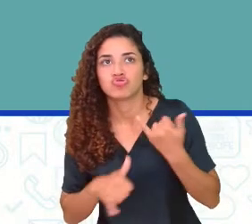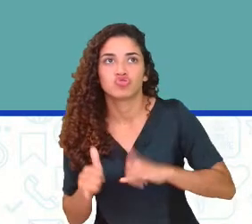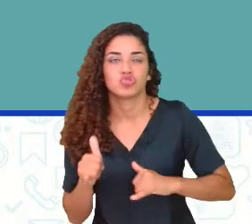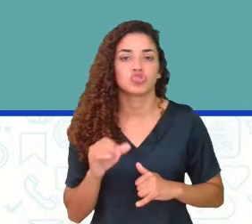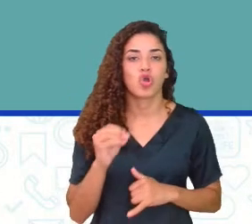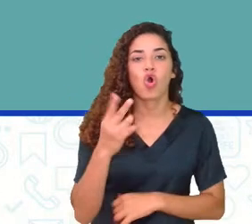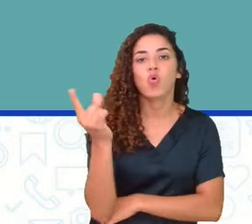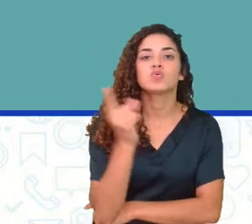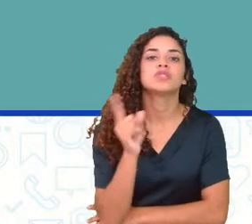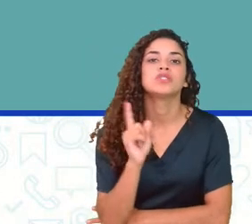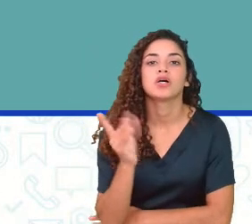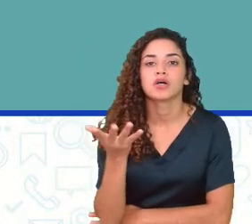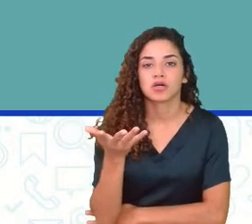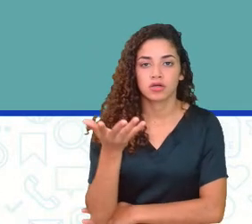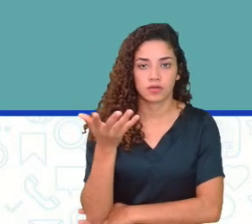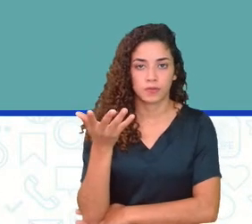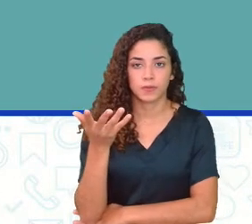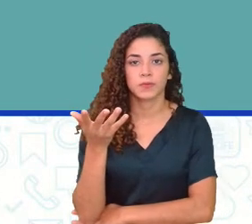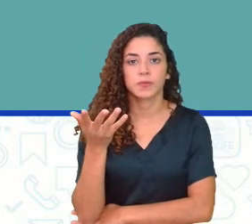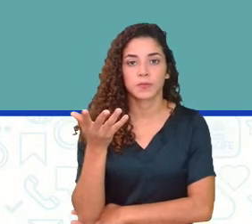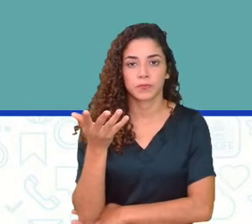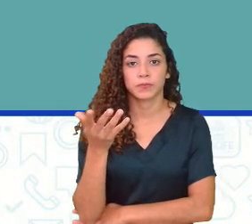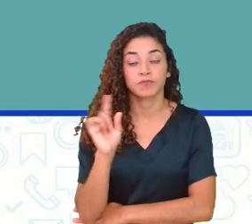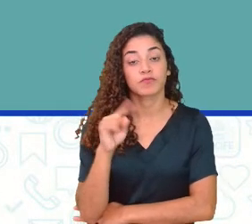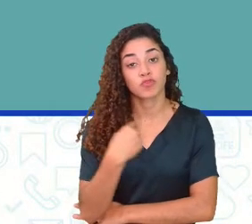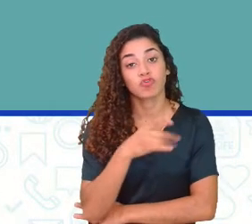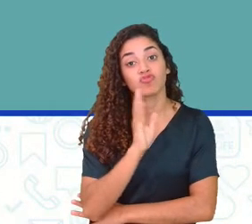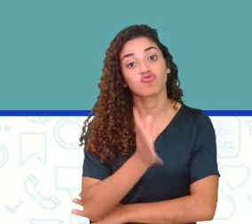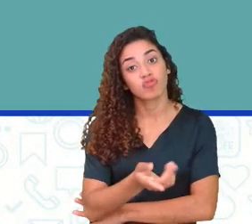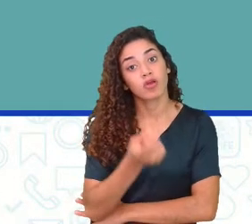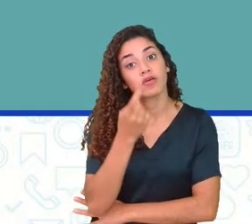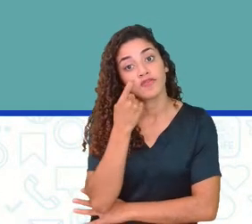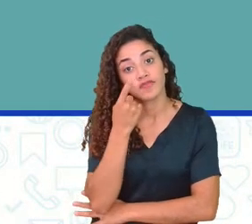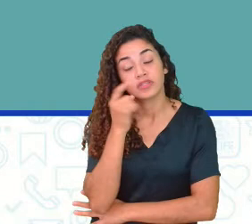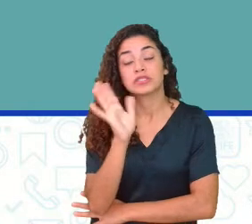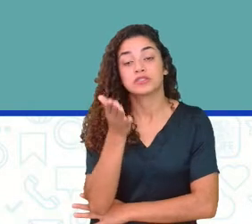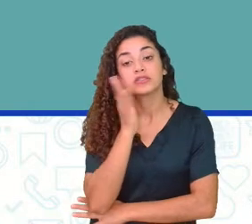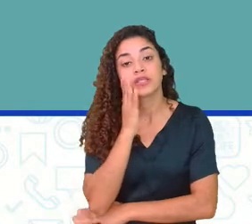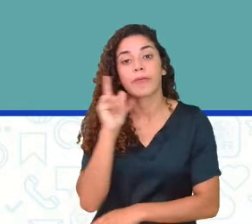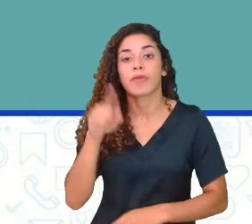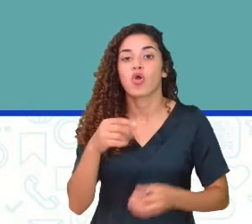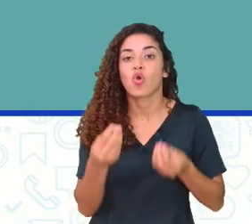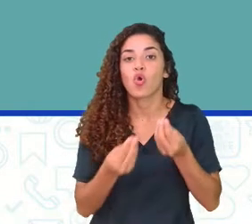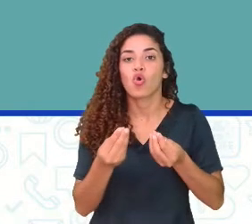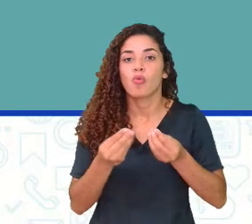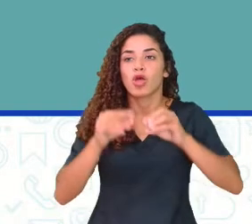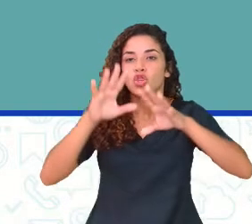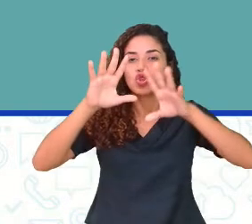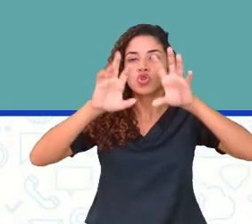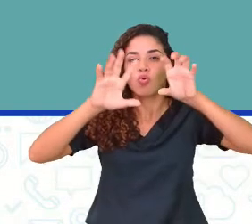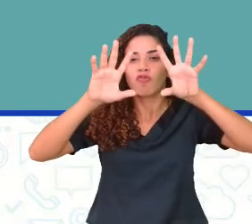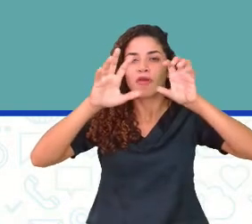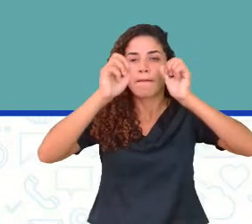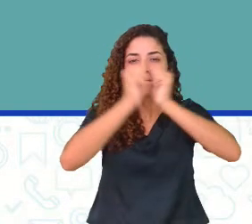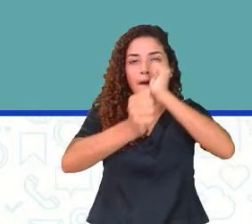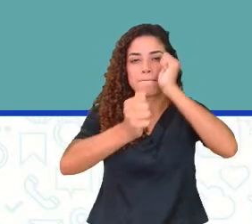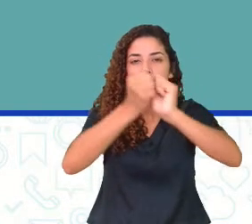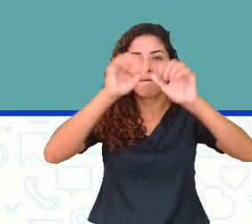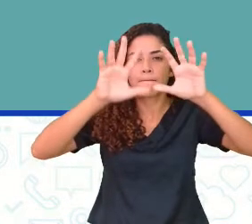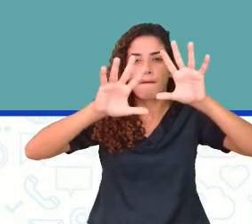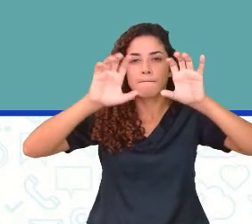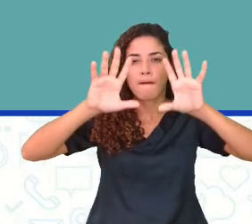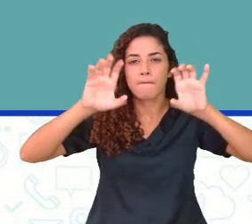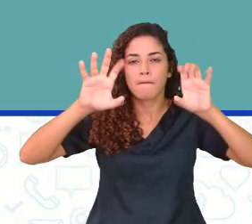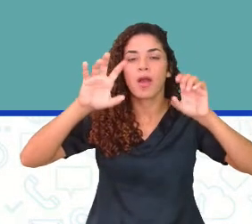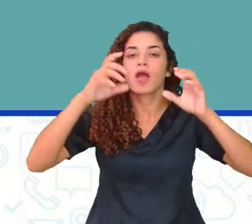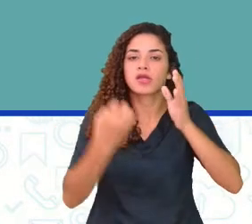trazia nenhuma carga elétrica. E a gente já viu que é justamente o atrito das nuvens, né, e produz esse